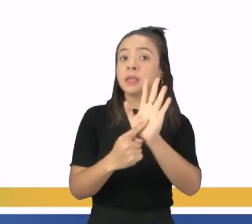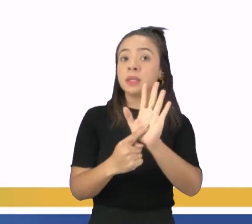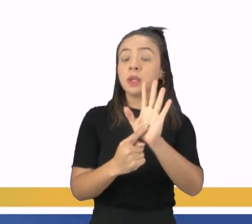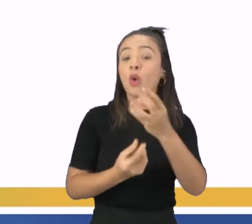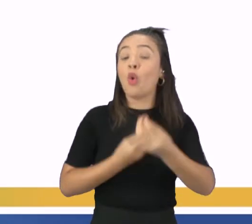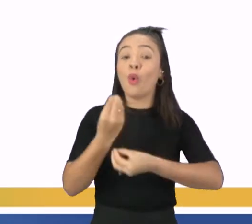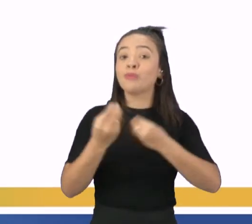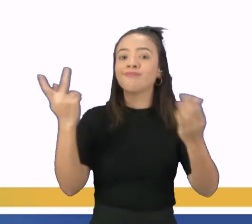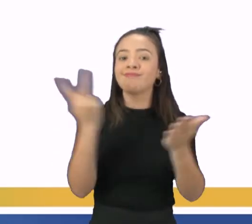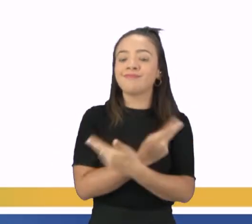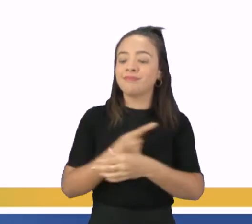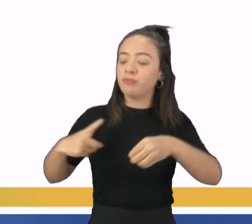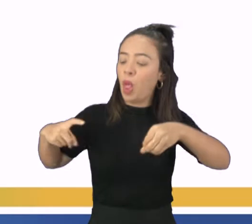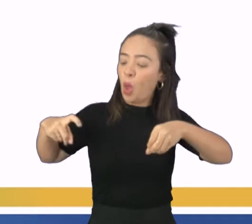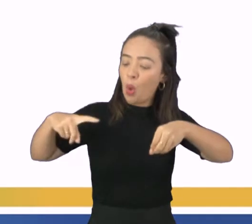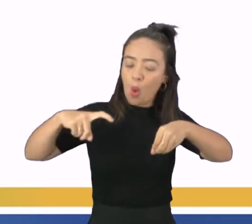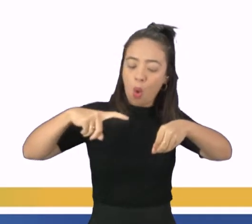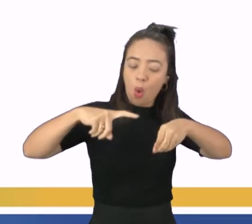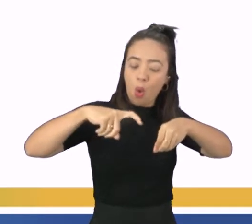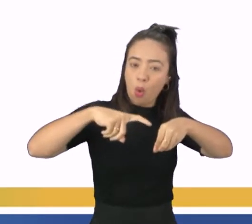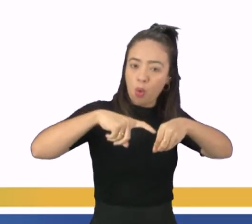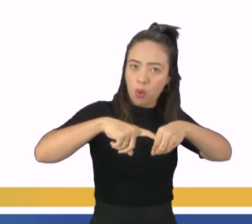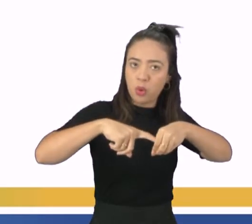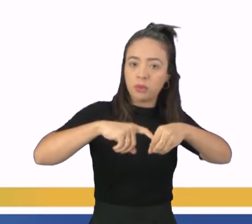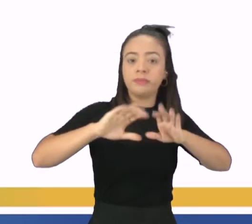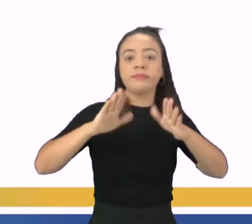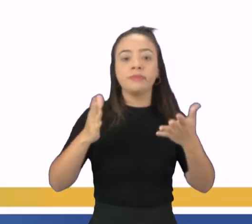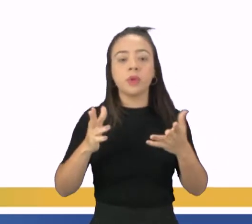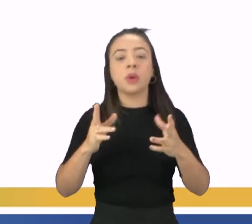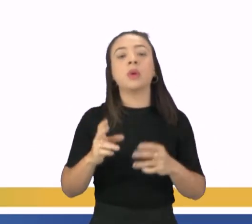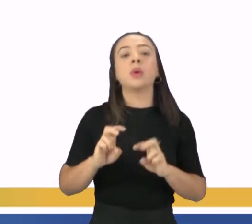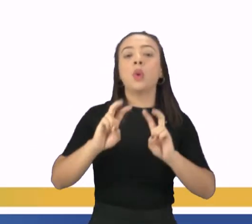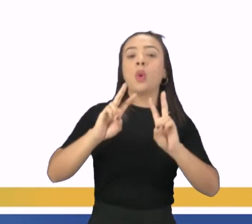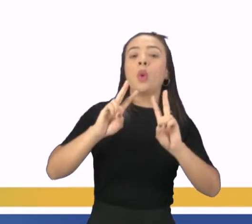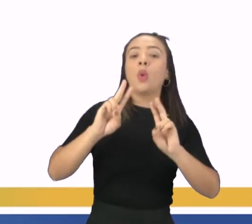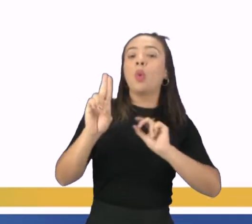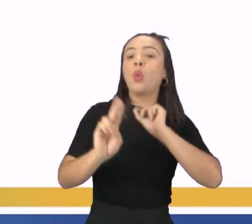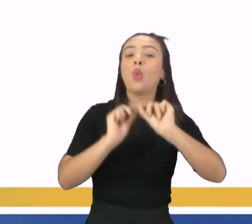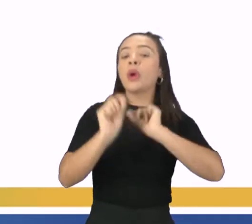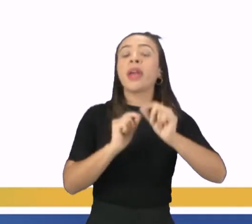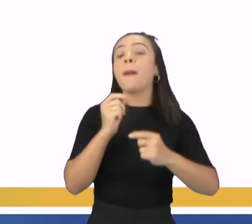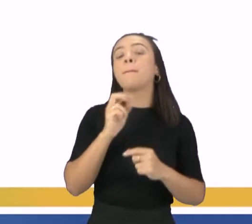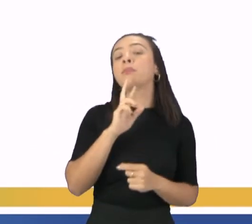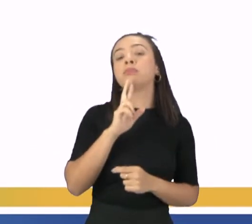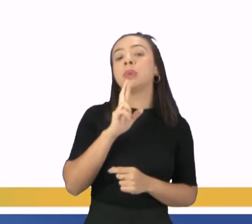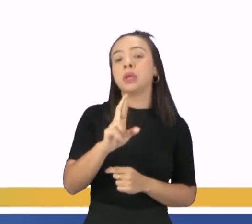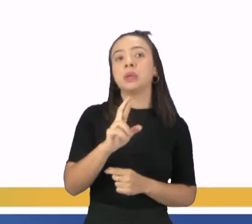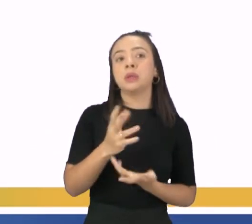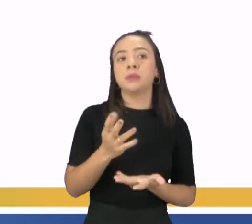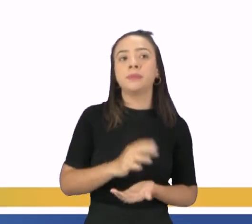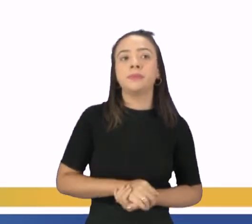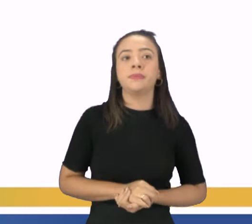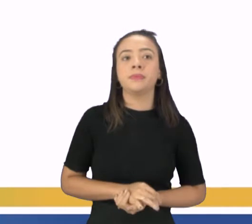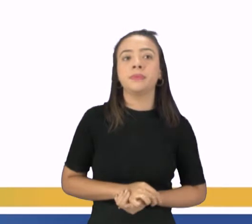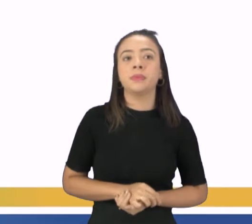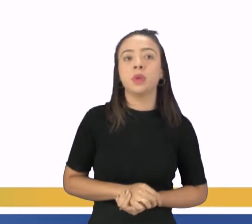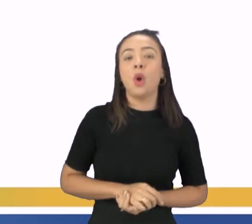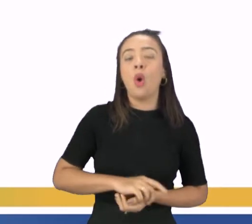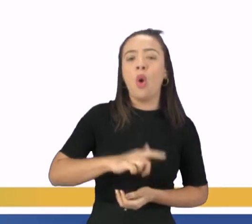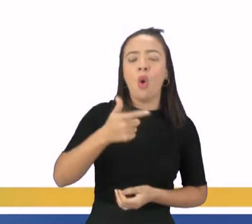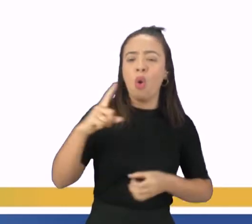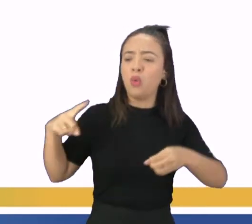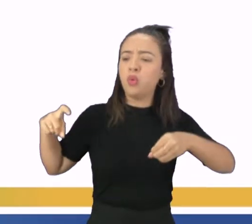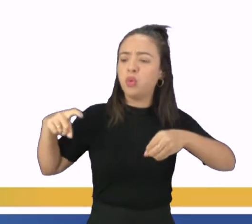de fecundação. Sobre esse processo, podemos afirmar que, letra A, mais de um espermatozoide pode penetrar